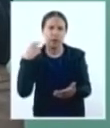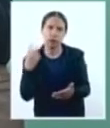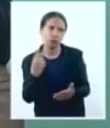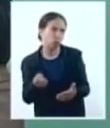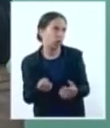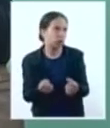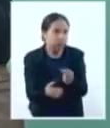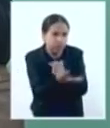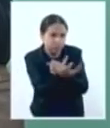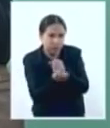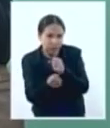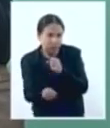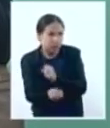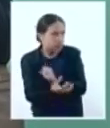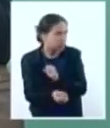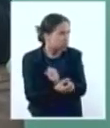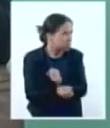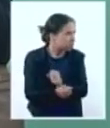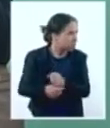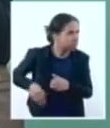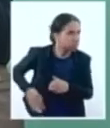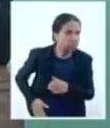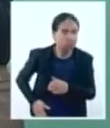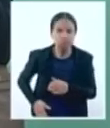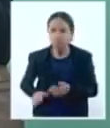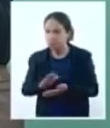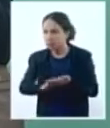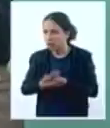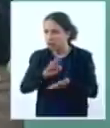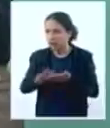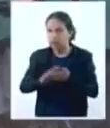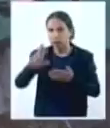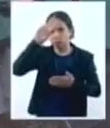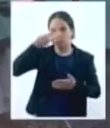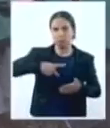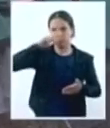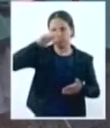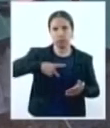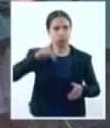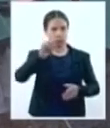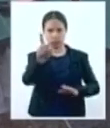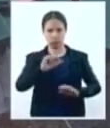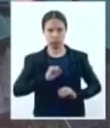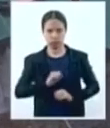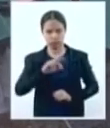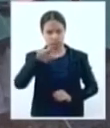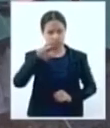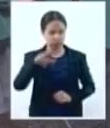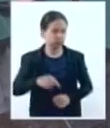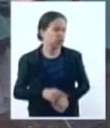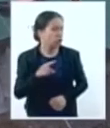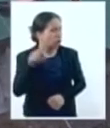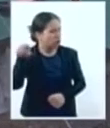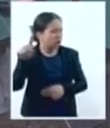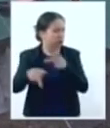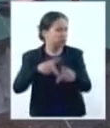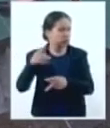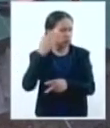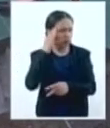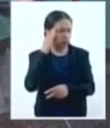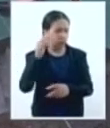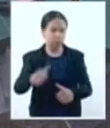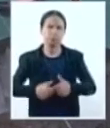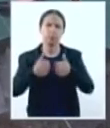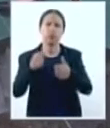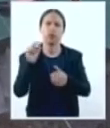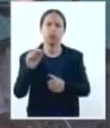pôr ar-condicionado. Não se trata disso. Será que as pessoas têm receio de que esse direcionamento de emendas estariam sendo muito tendenciosos